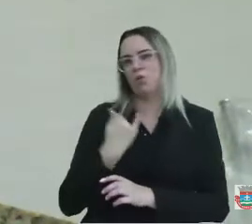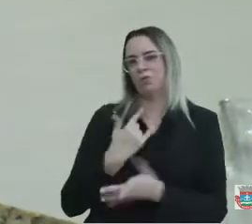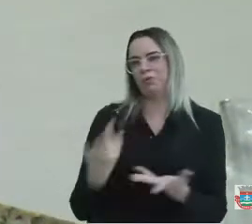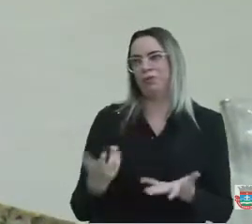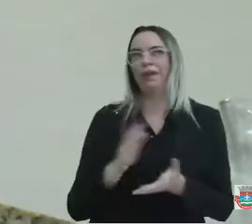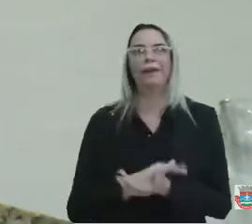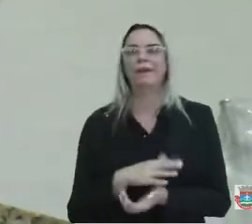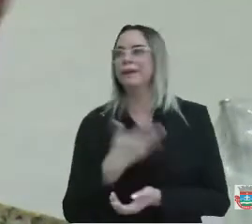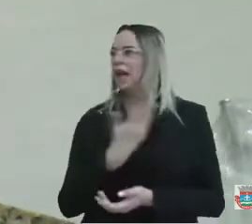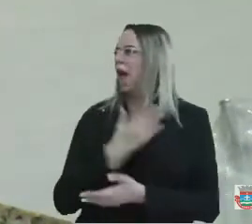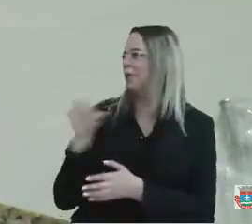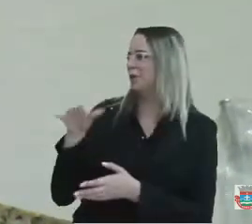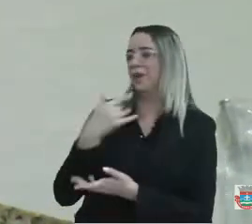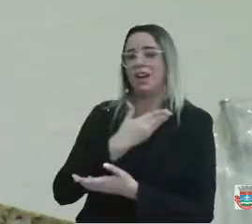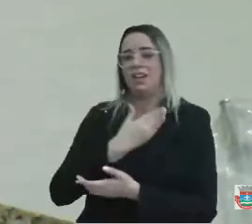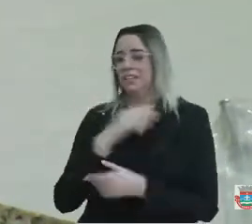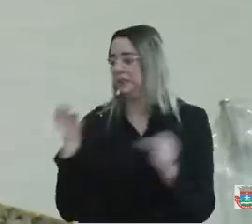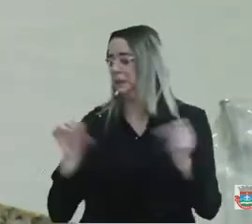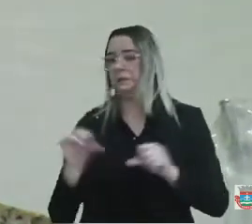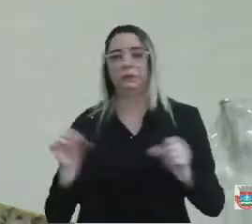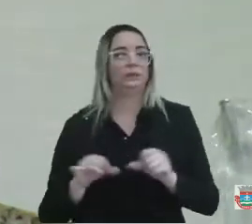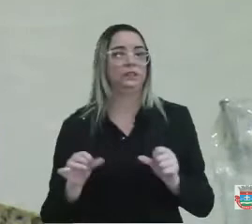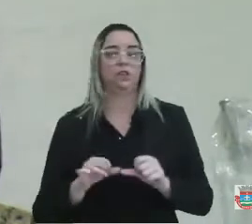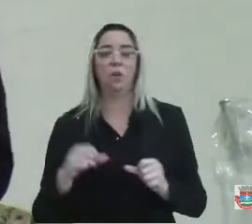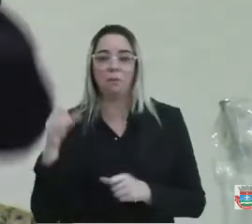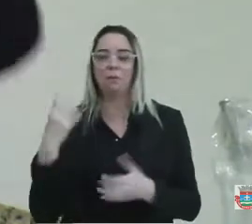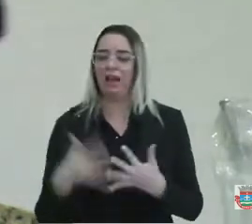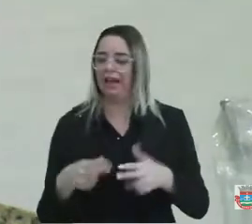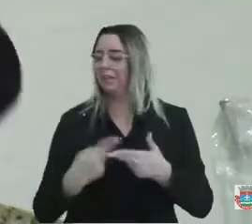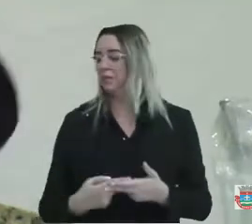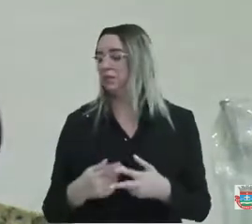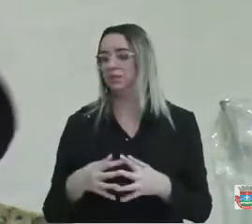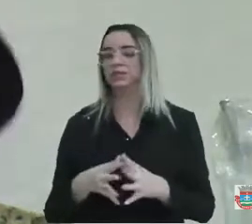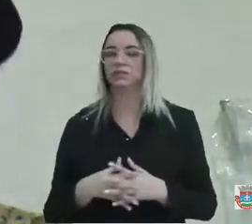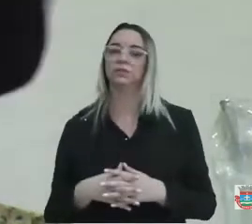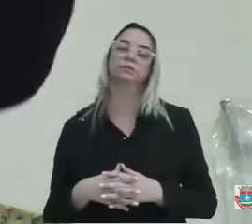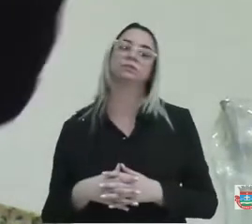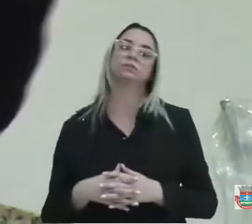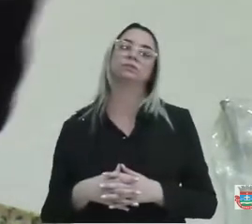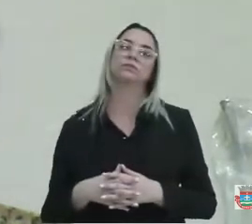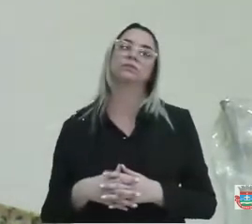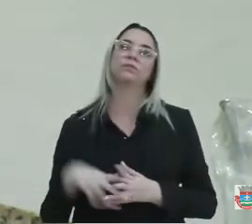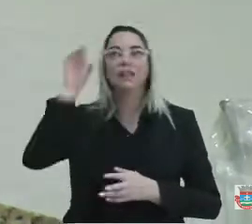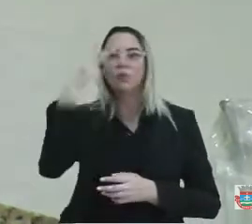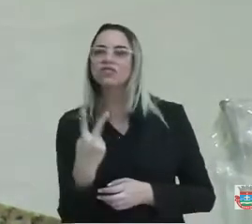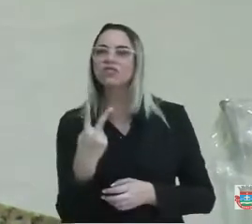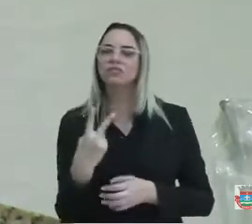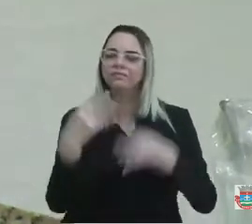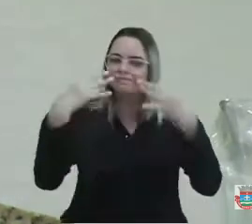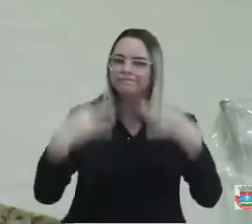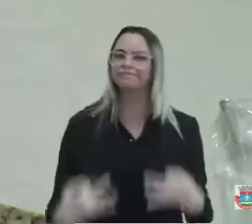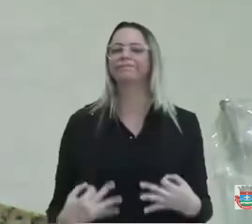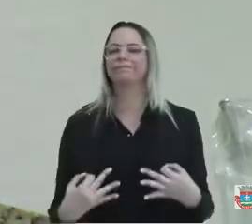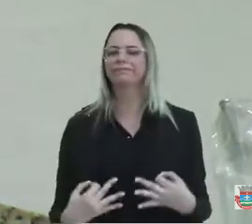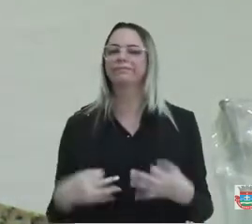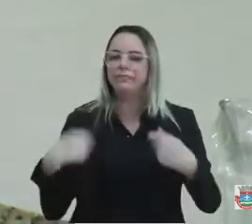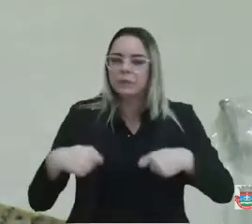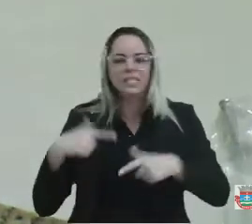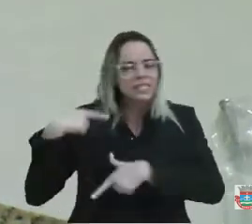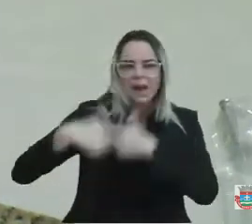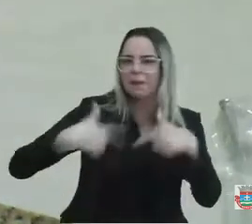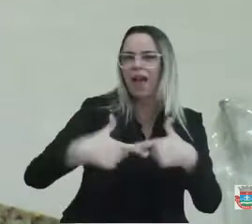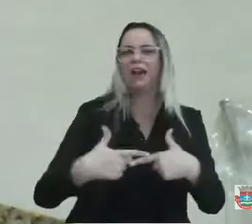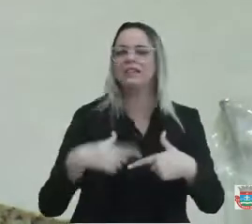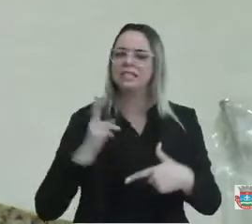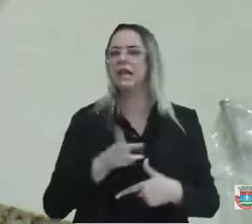Cid Clay, agonia para dar voto aos deputados. Entenda, dia 2 é um dia que segue normal. Vamos continuar sempre trabalhando para São Bento.